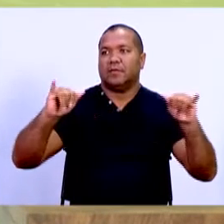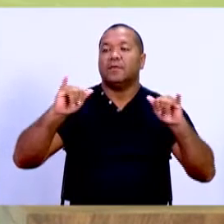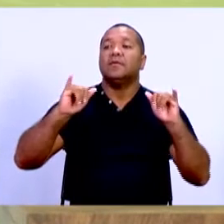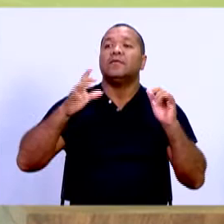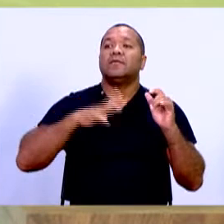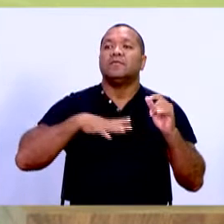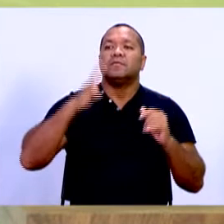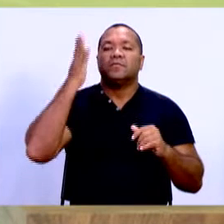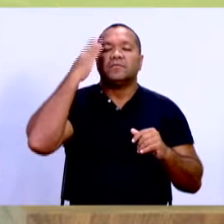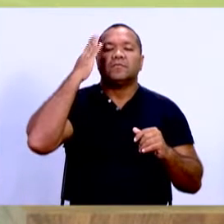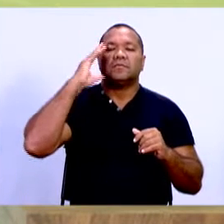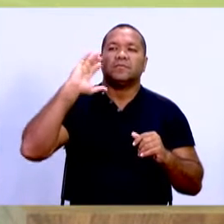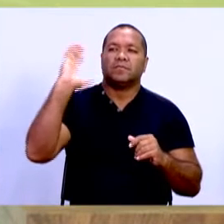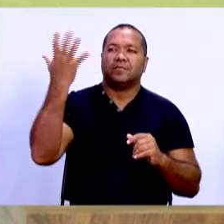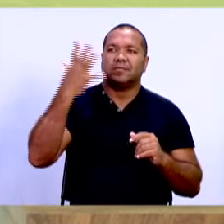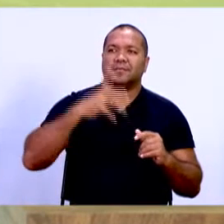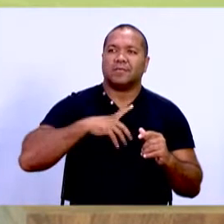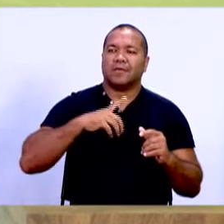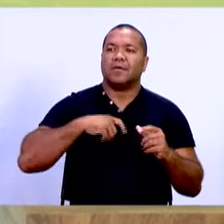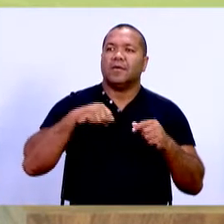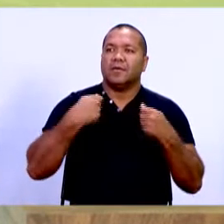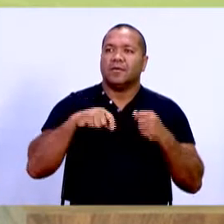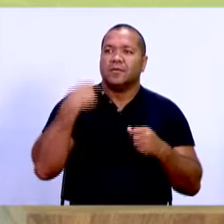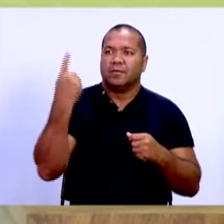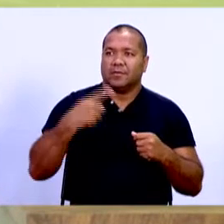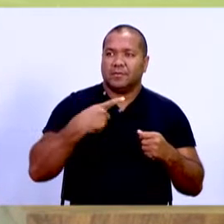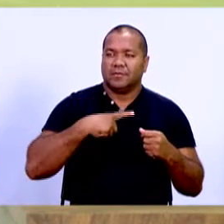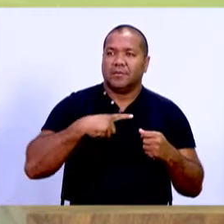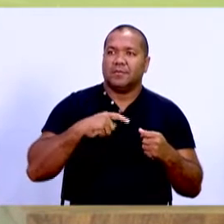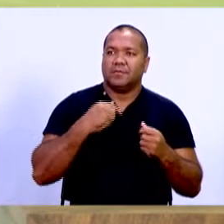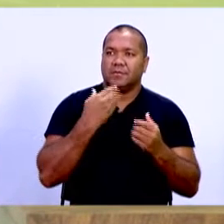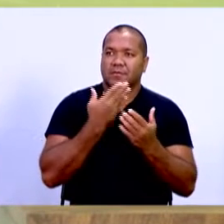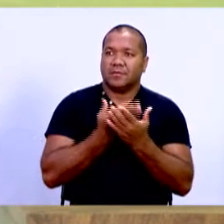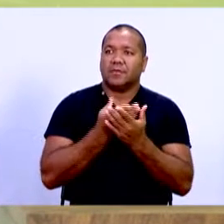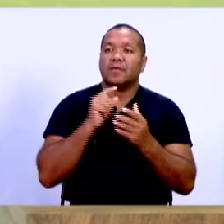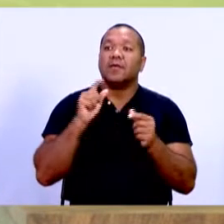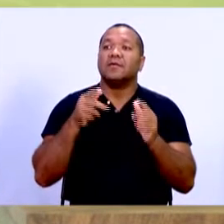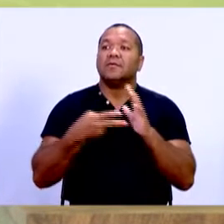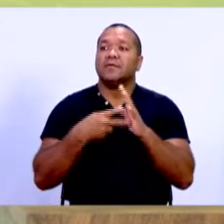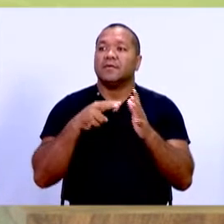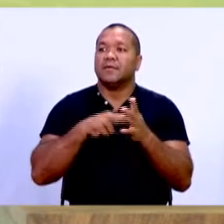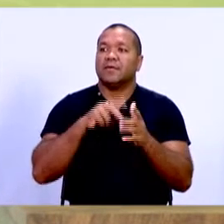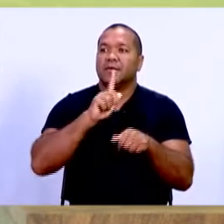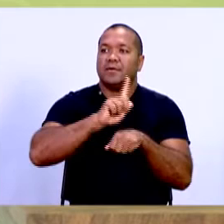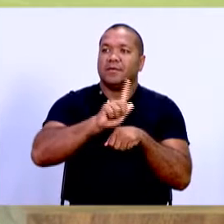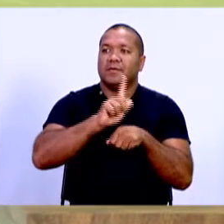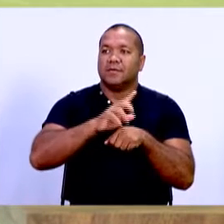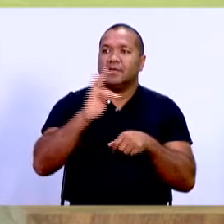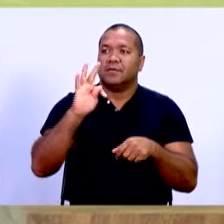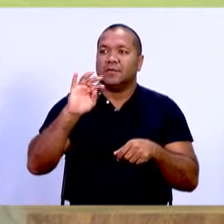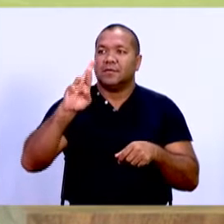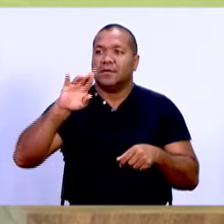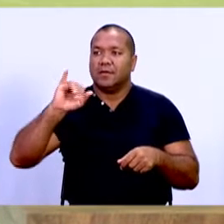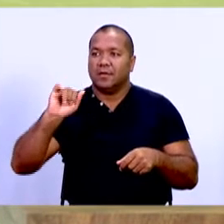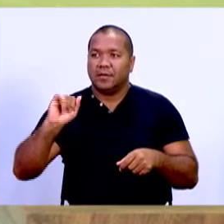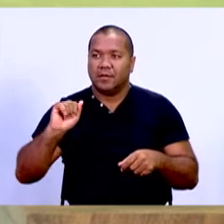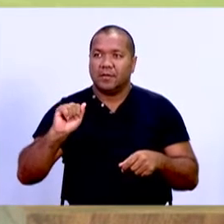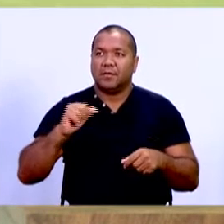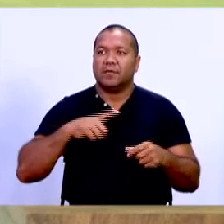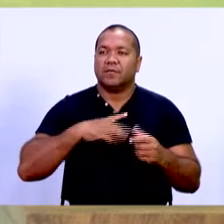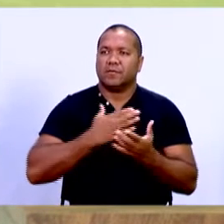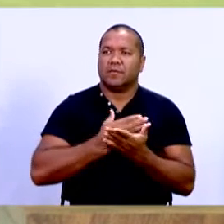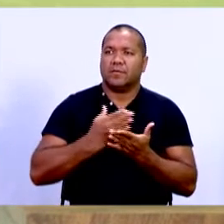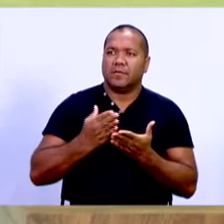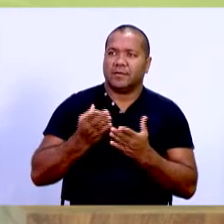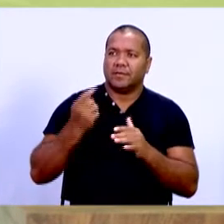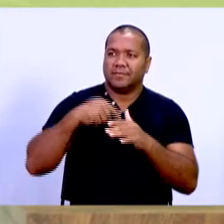são as tendências, o que estamos falando, o que é essa gestão na área de TI e que você comece a se